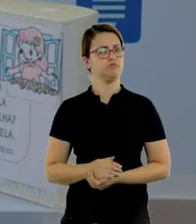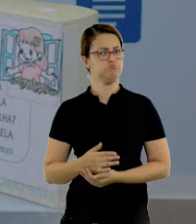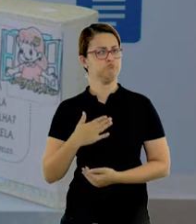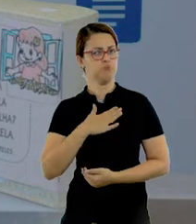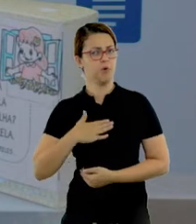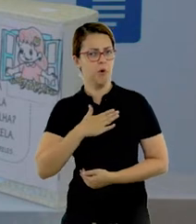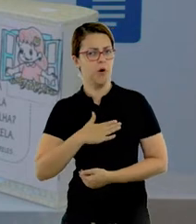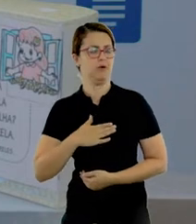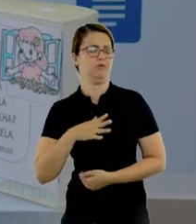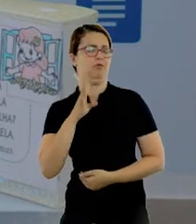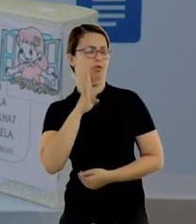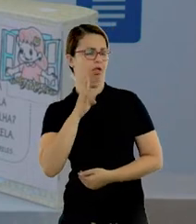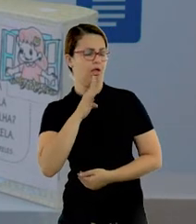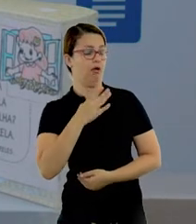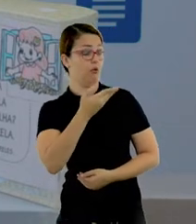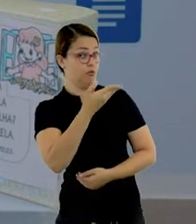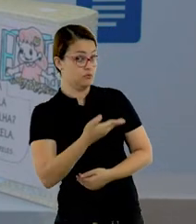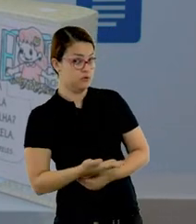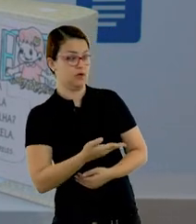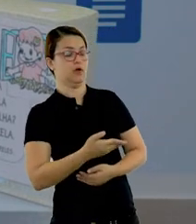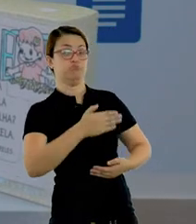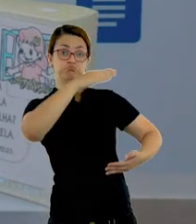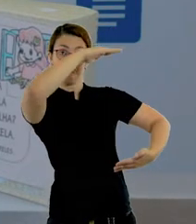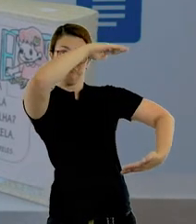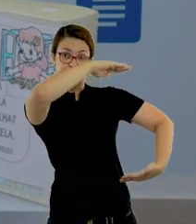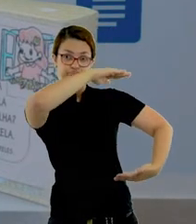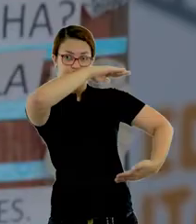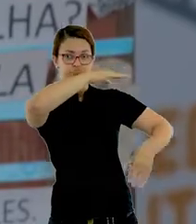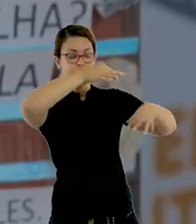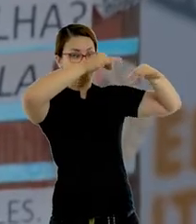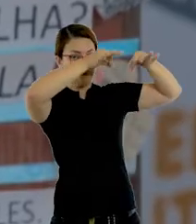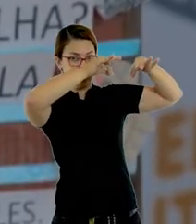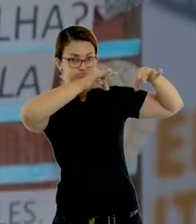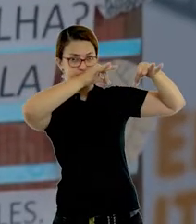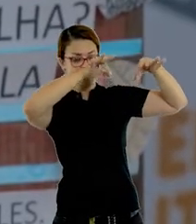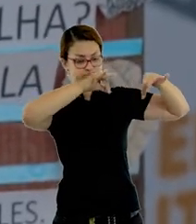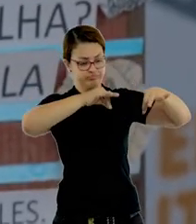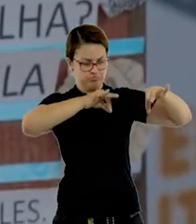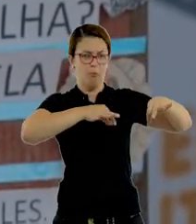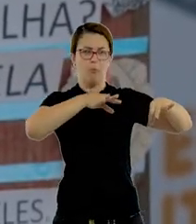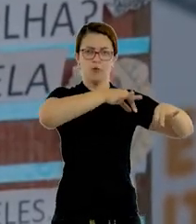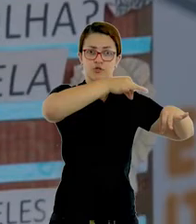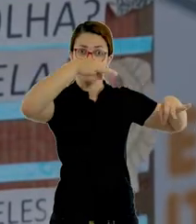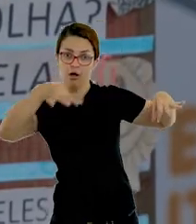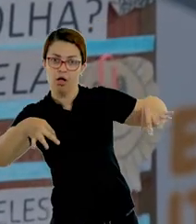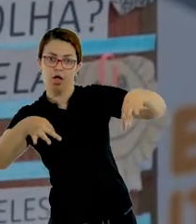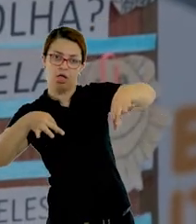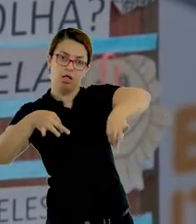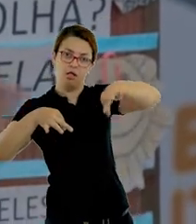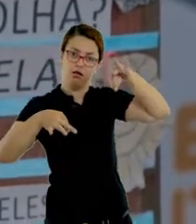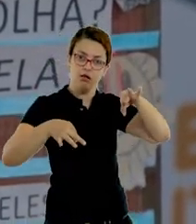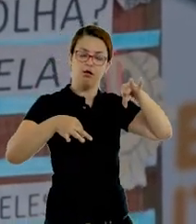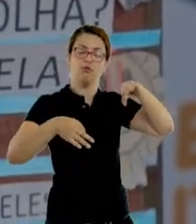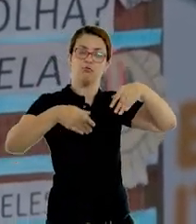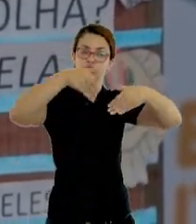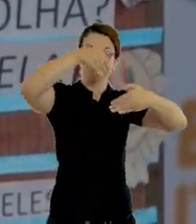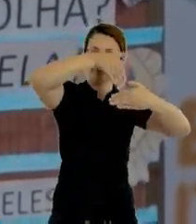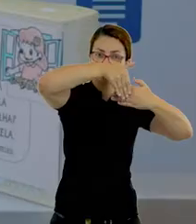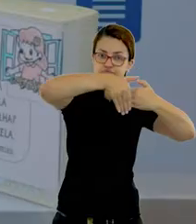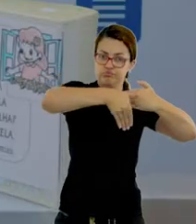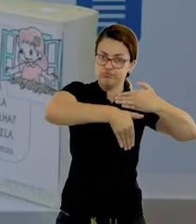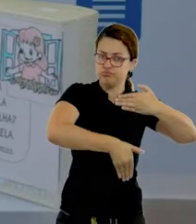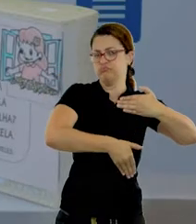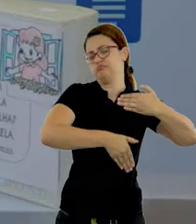com esse suporte porque ele é bem divertido para as crianças. Elas podem tirar, colocar, montar.